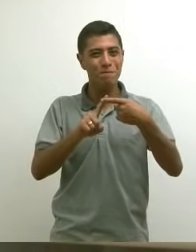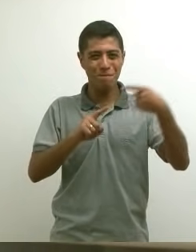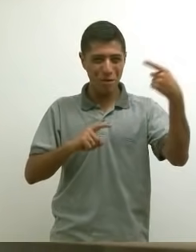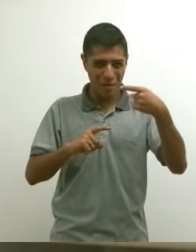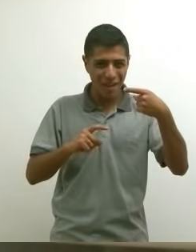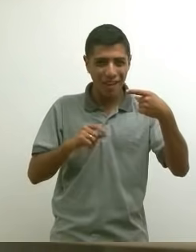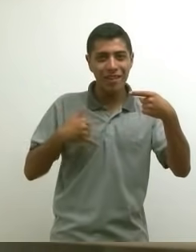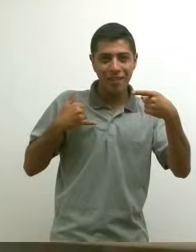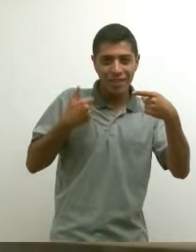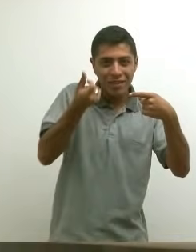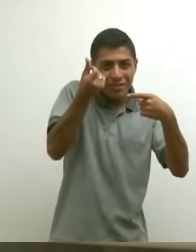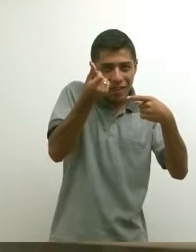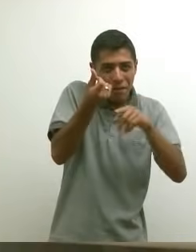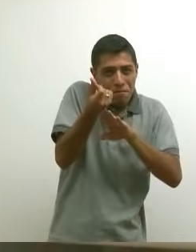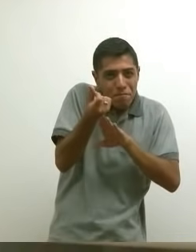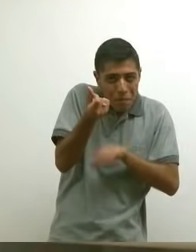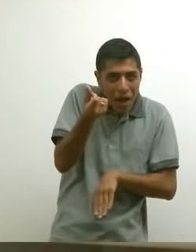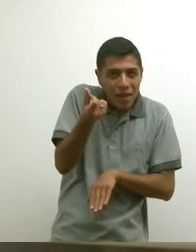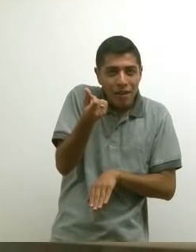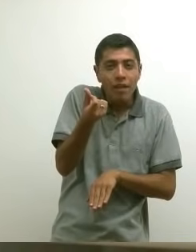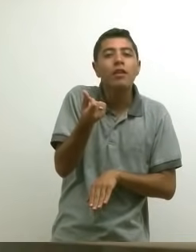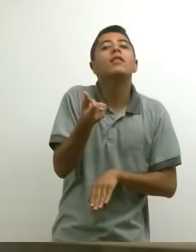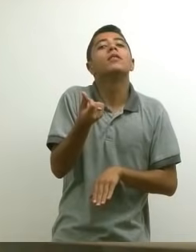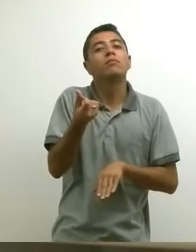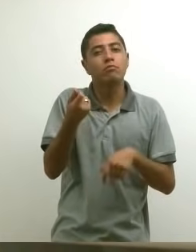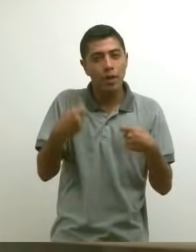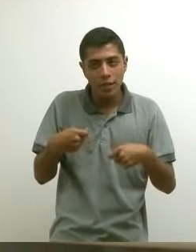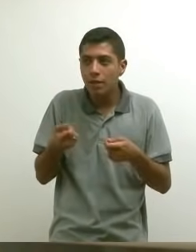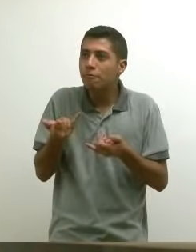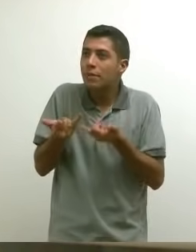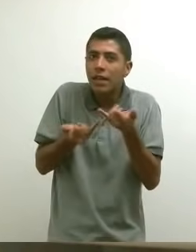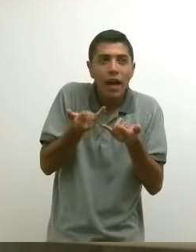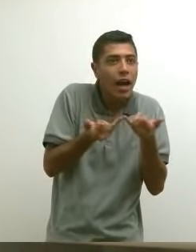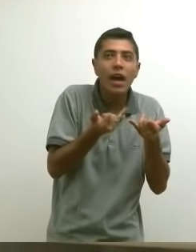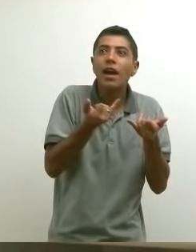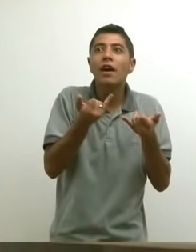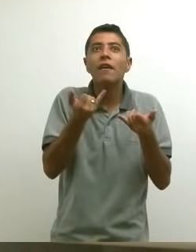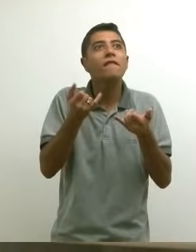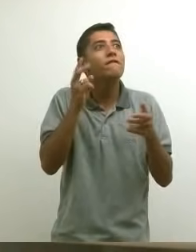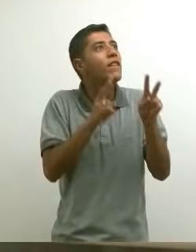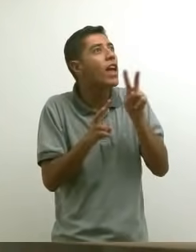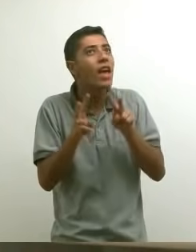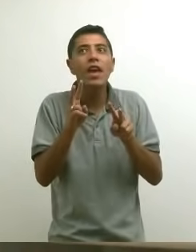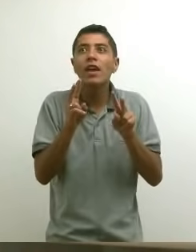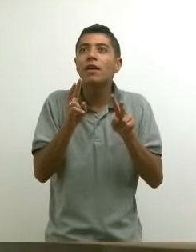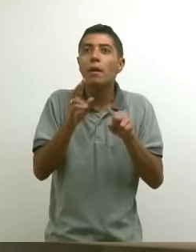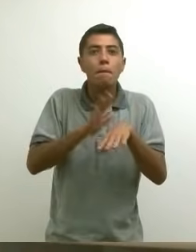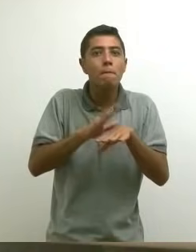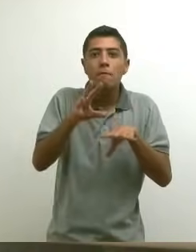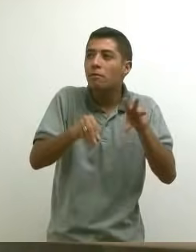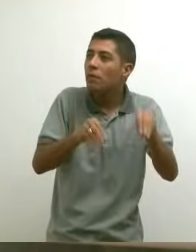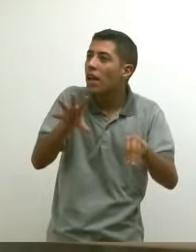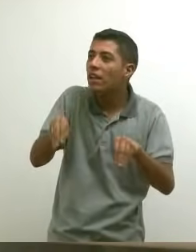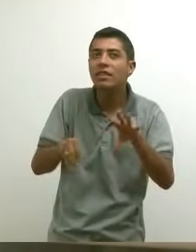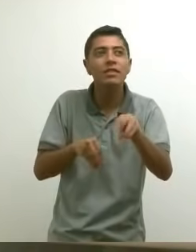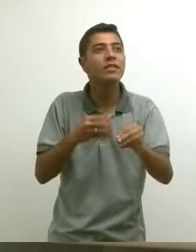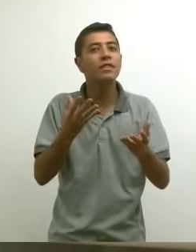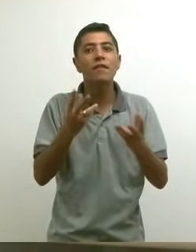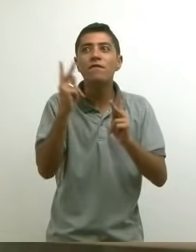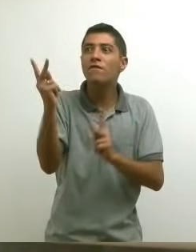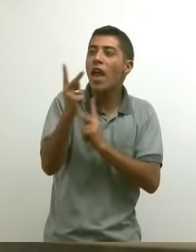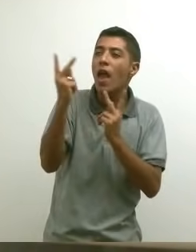a riqueza da experiência sensorial textura vento água calor